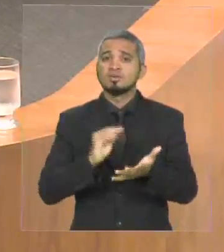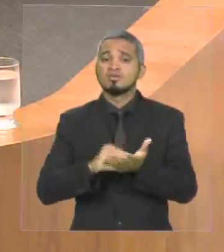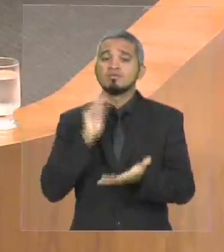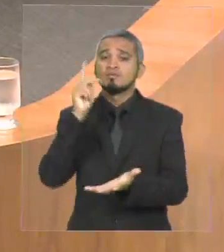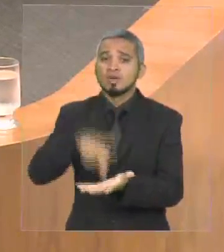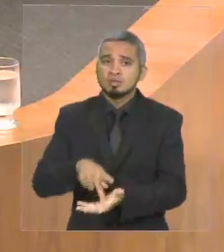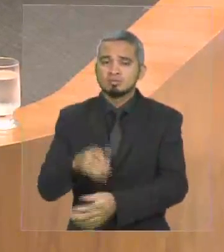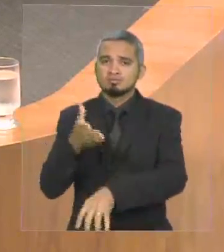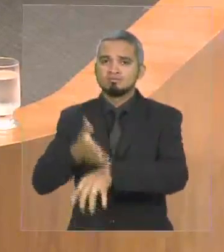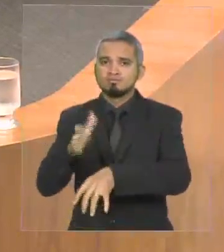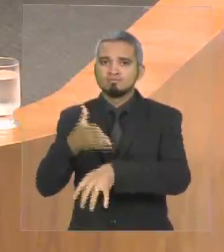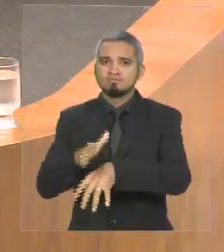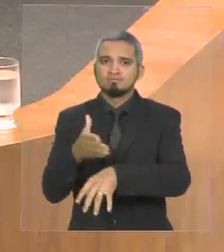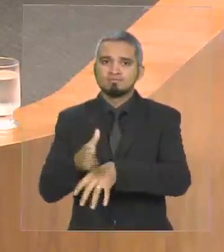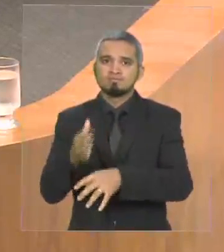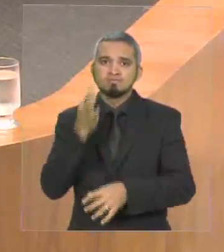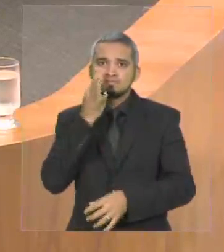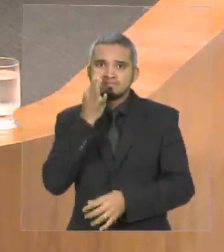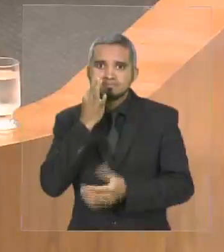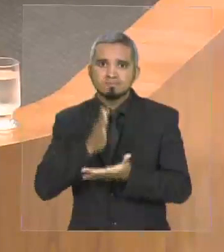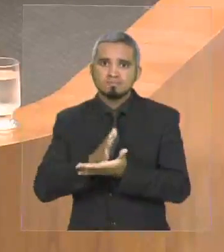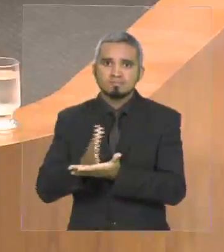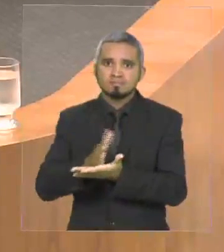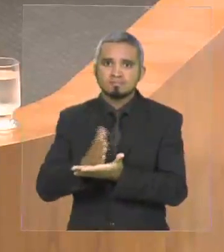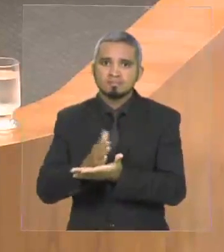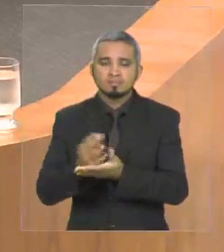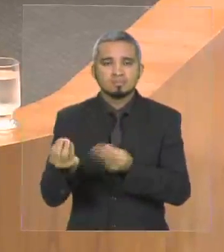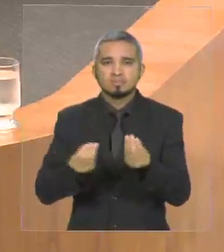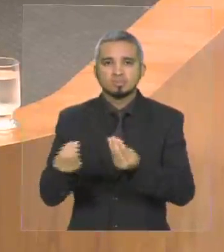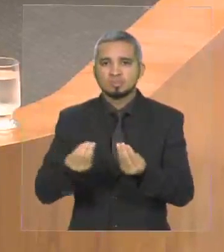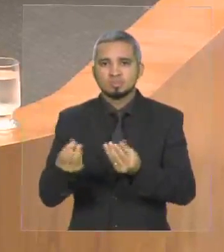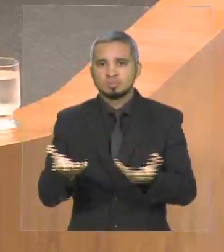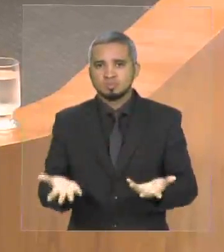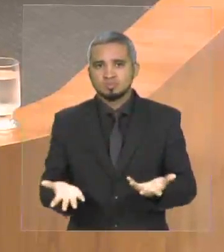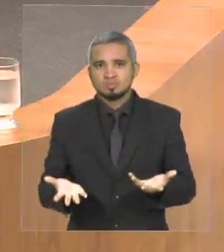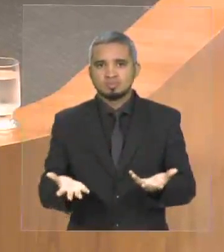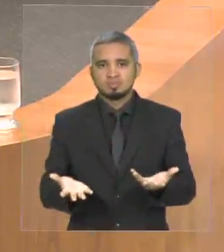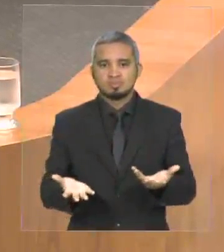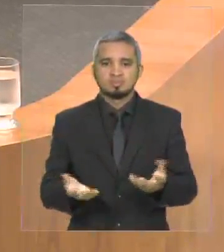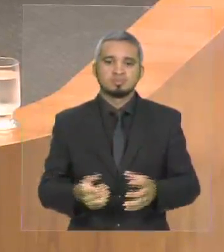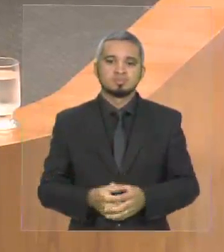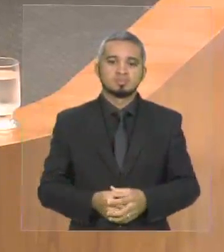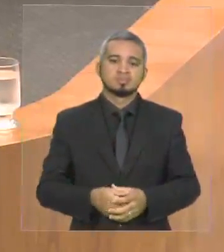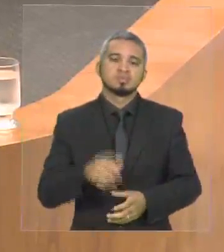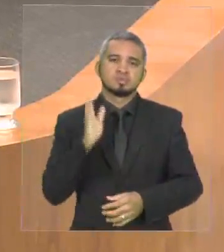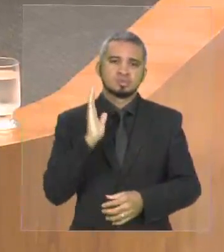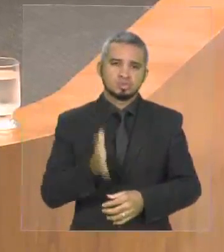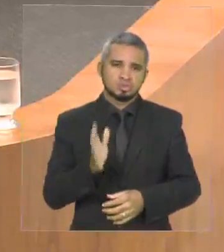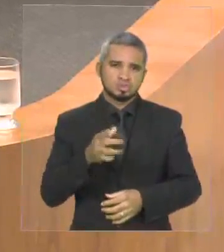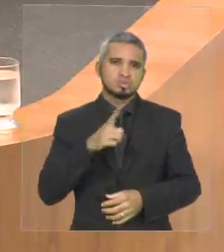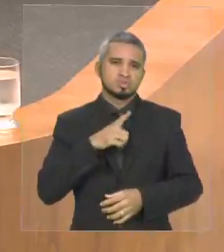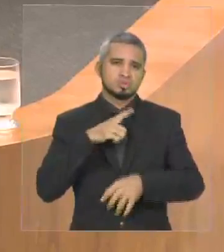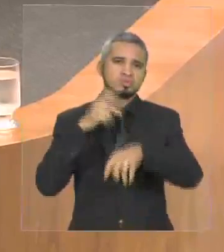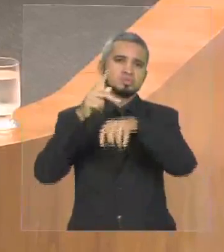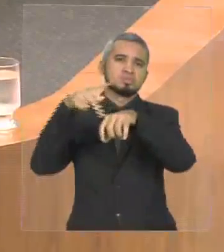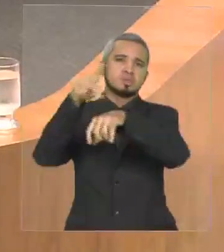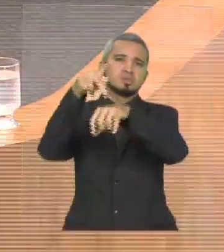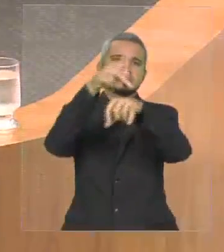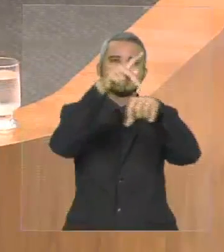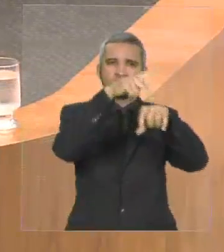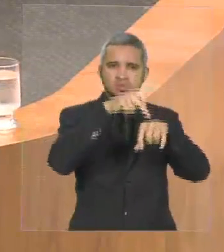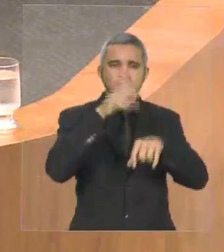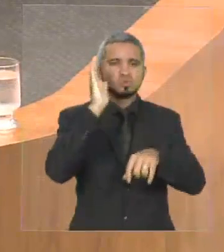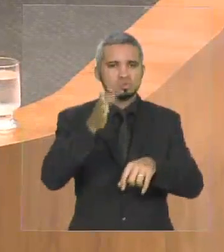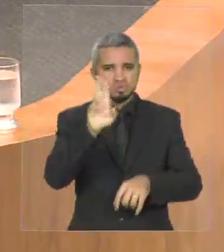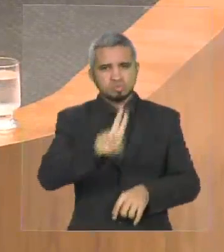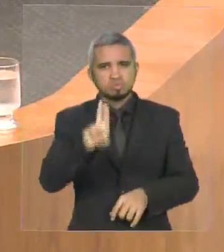prática uma metodologia que já é utilizada em grande parte do país e que funciona e